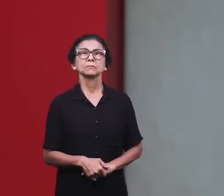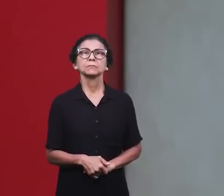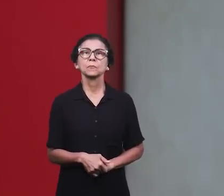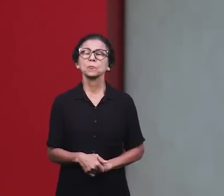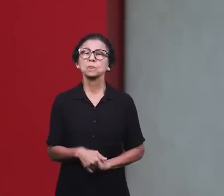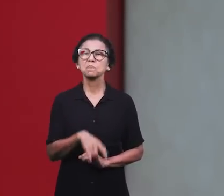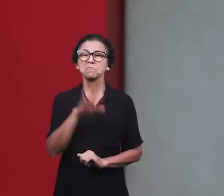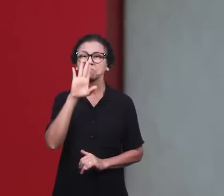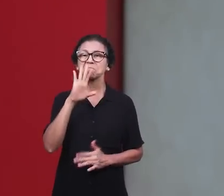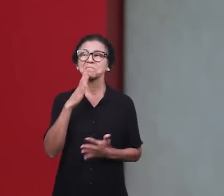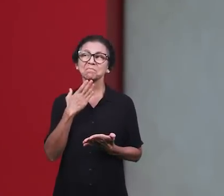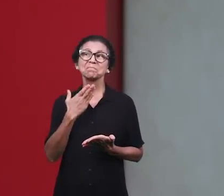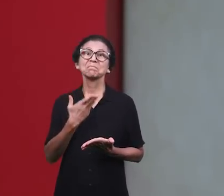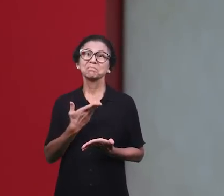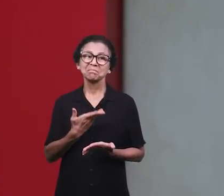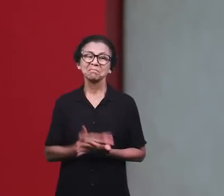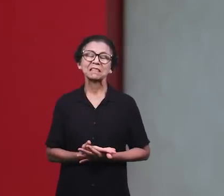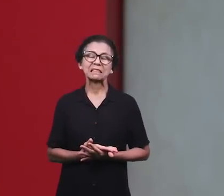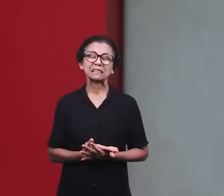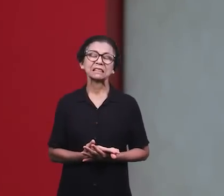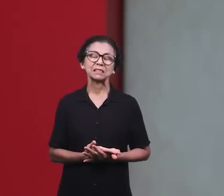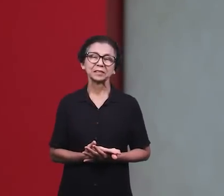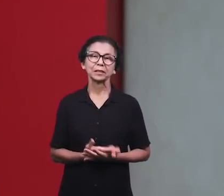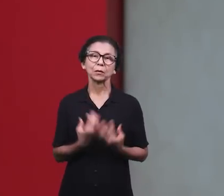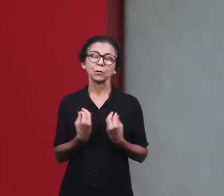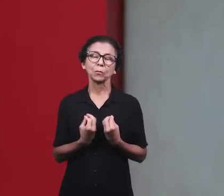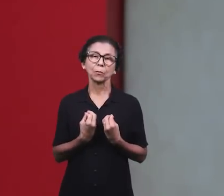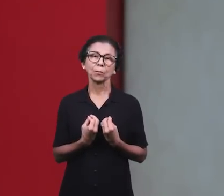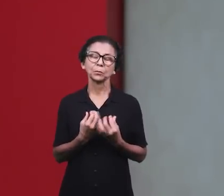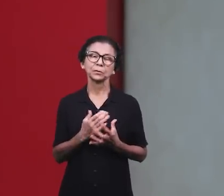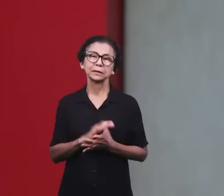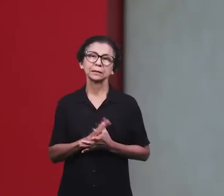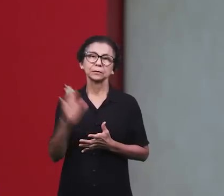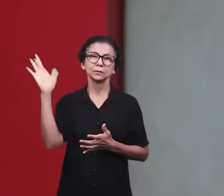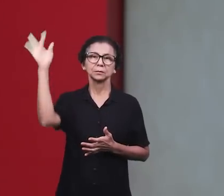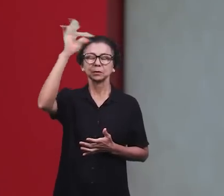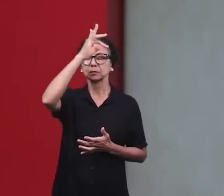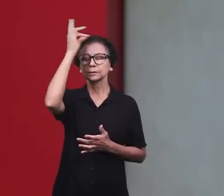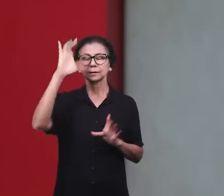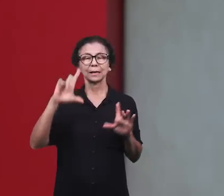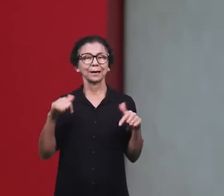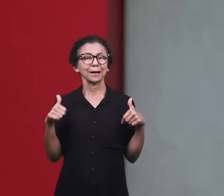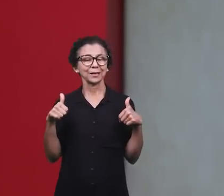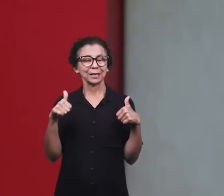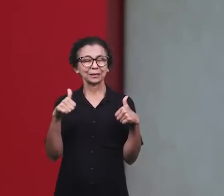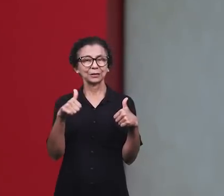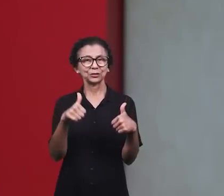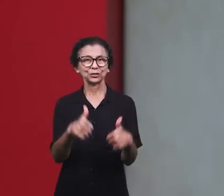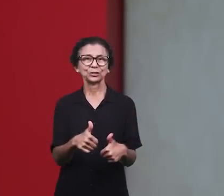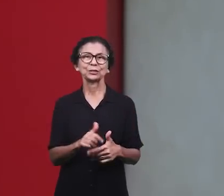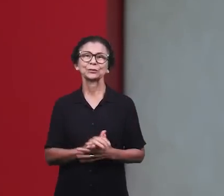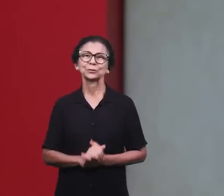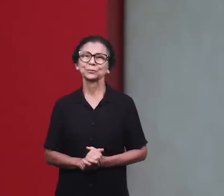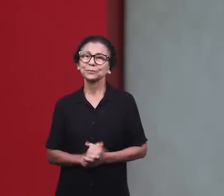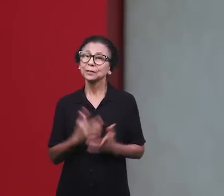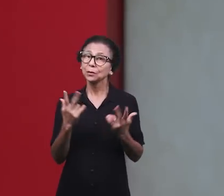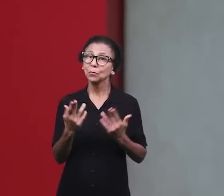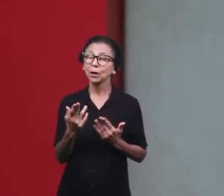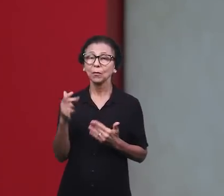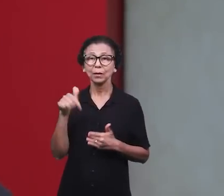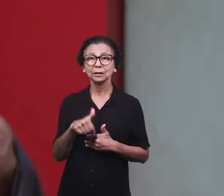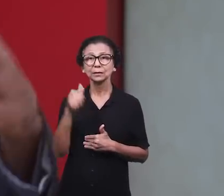sendo surpreendidos como o Espírito Santo está operando da mesma forma que opera entre nós